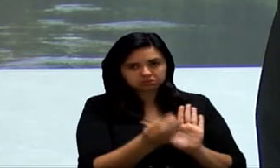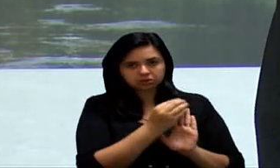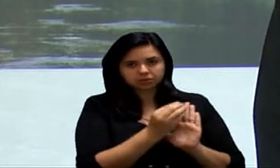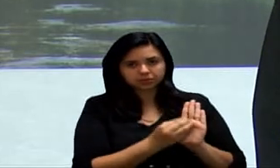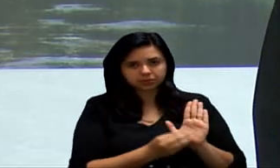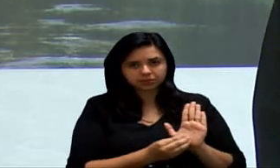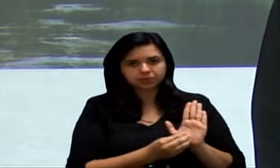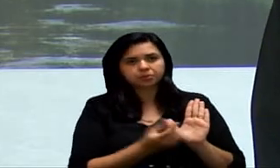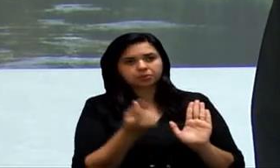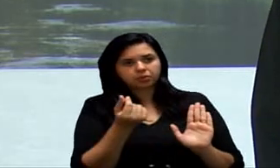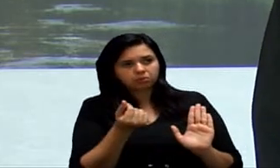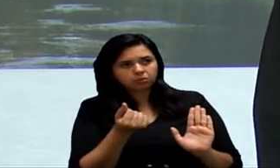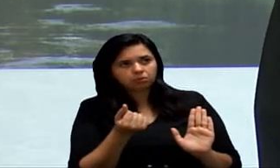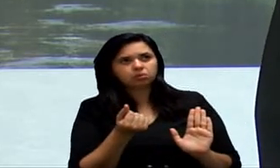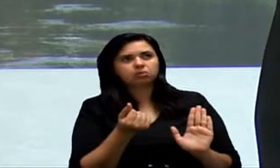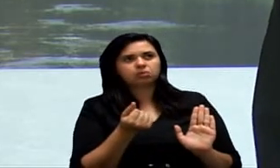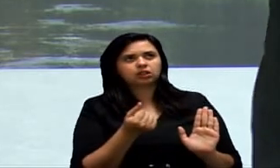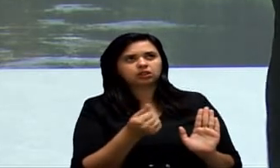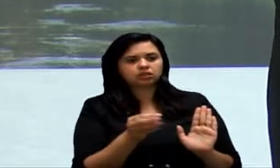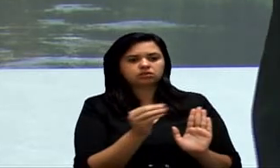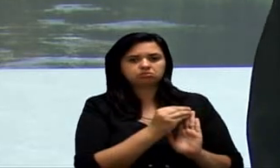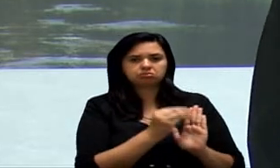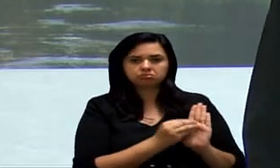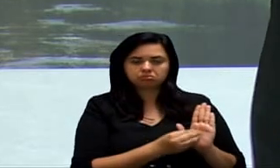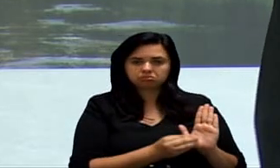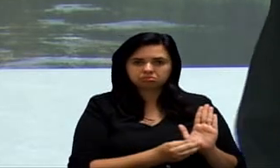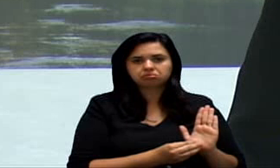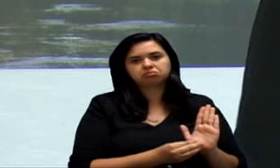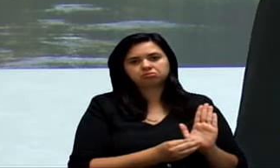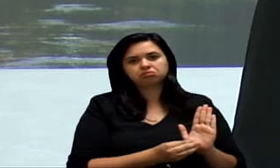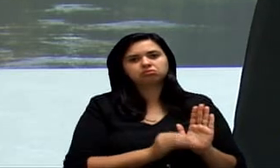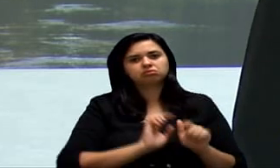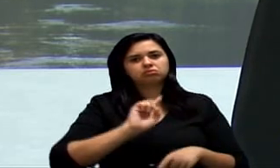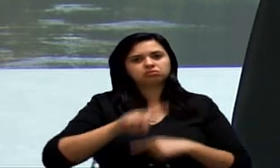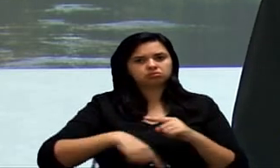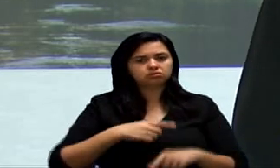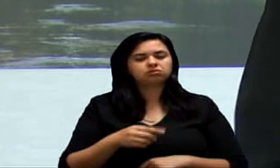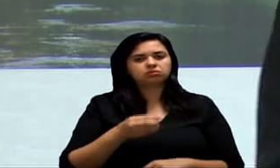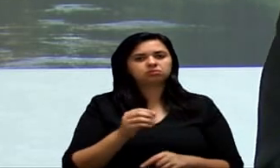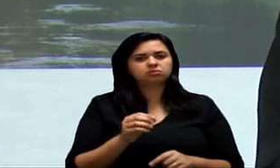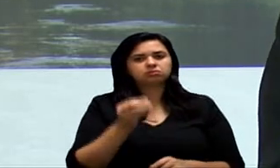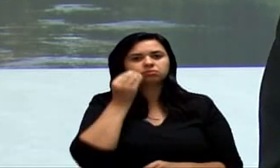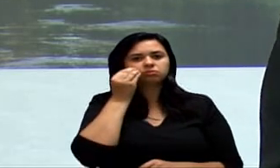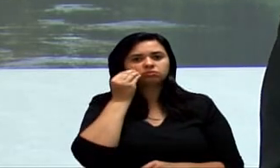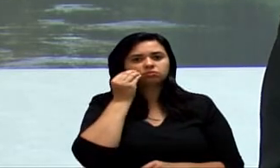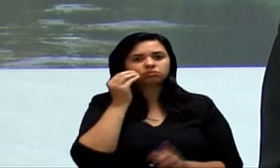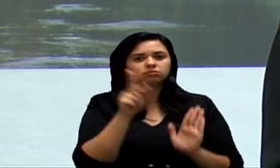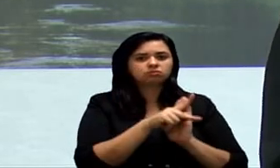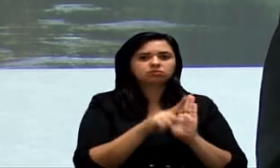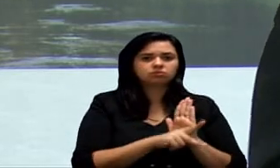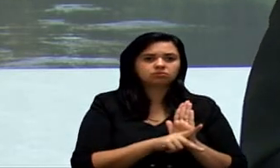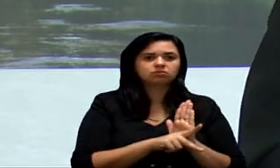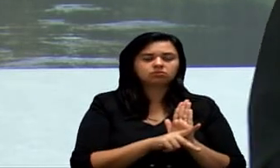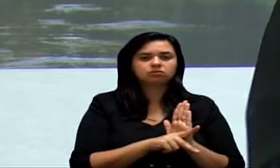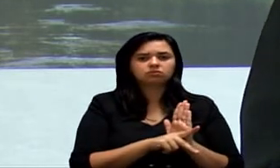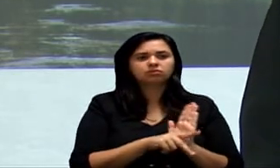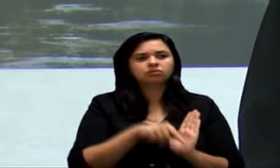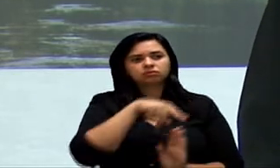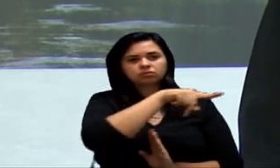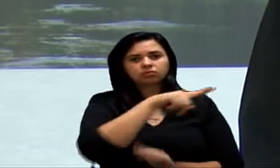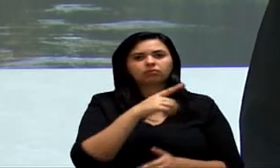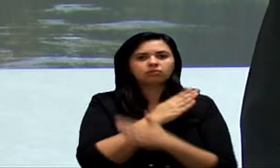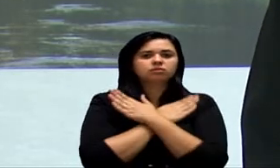dentro. E a gente pretende, com essas respostas, desenvolver algum projeto dentro do cemitério. Não